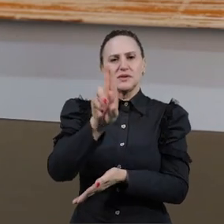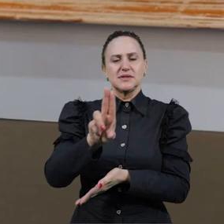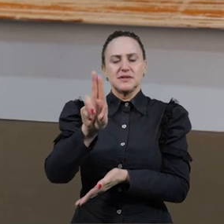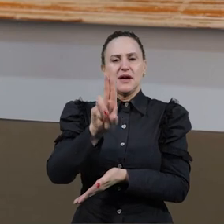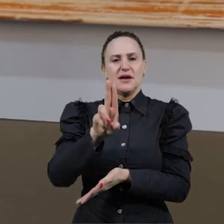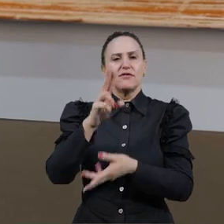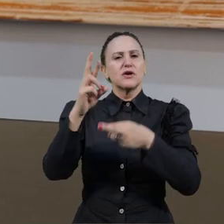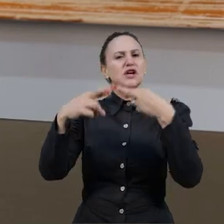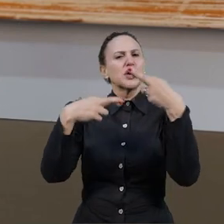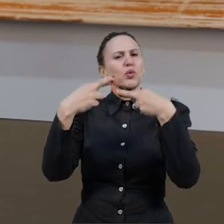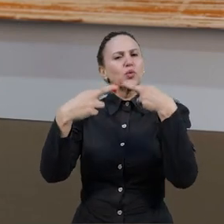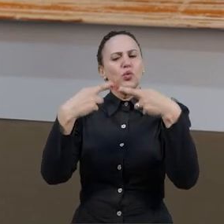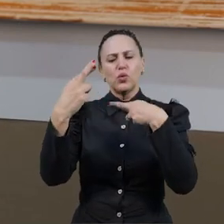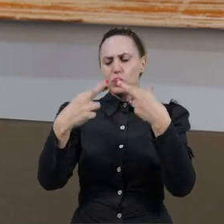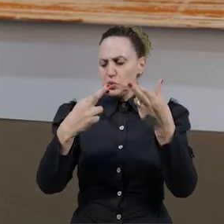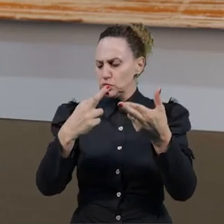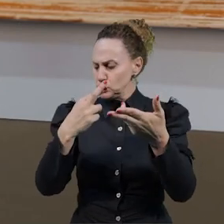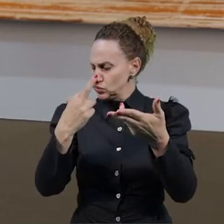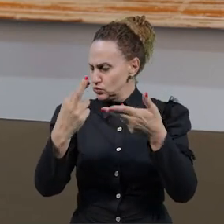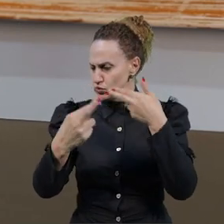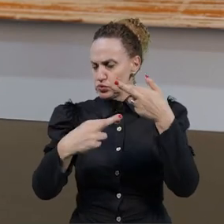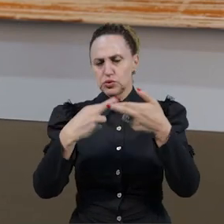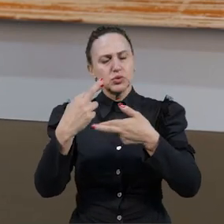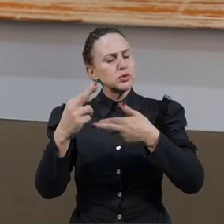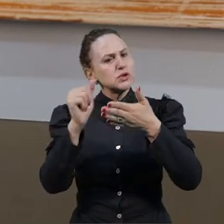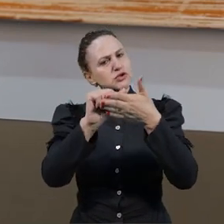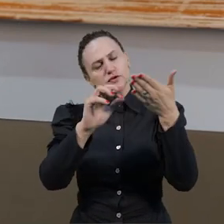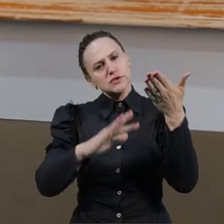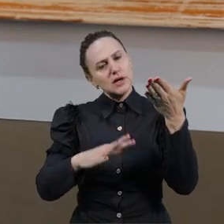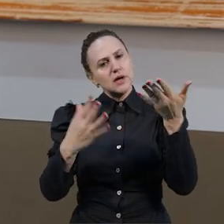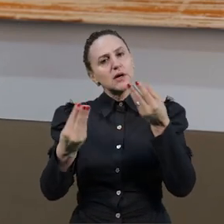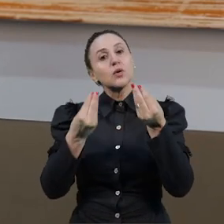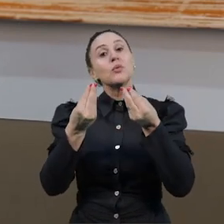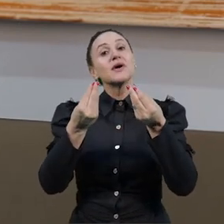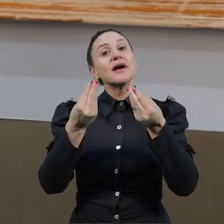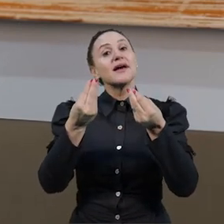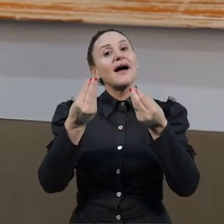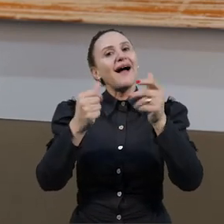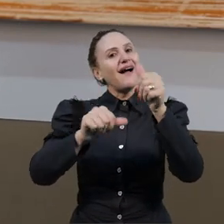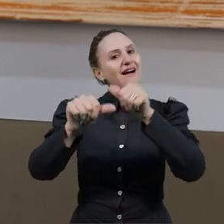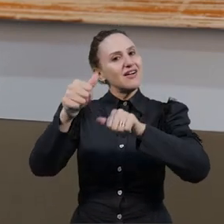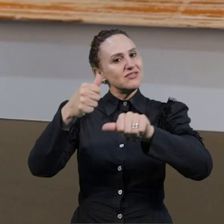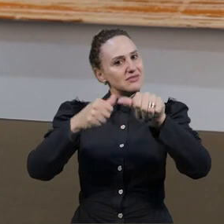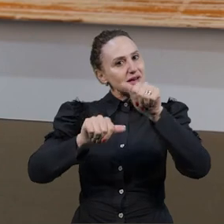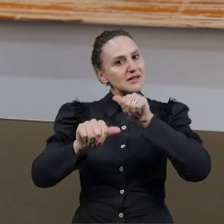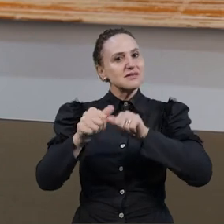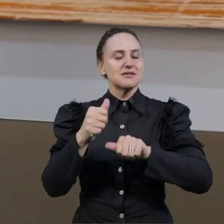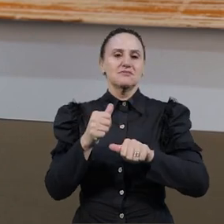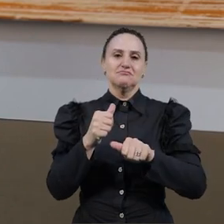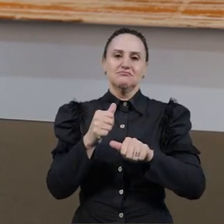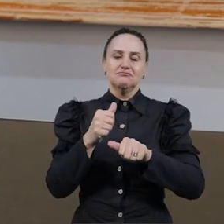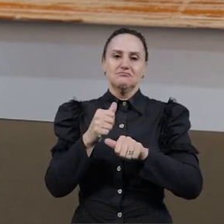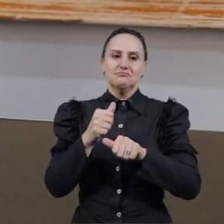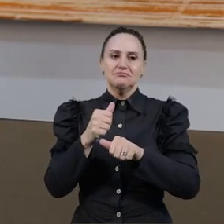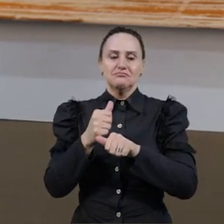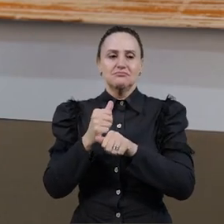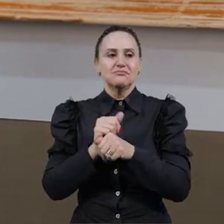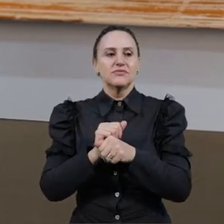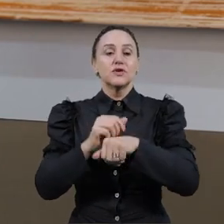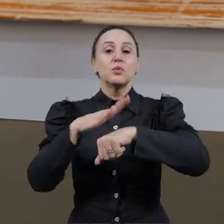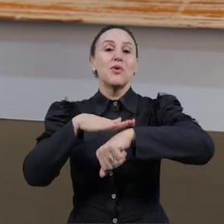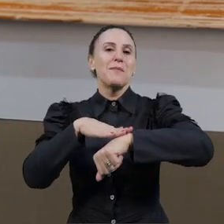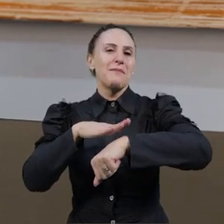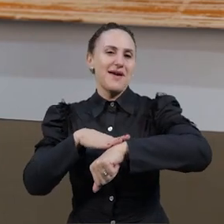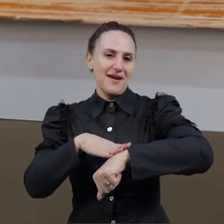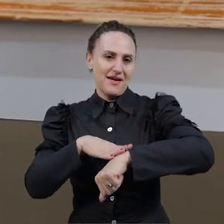que recursos, que atividades, como era a avaliação de história e geografia lá no ensino fundamental, né? No momento que